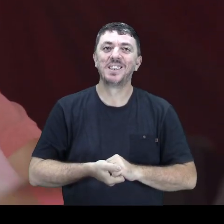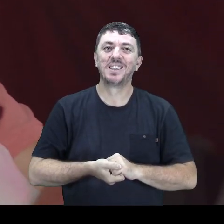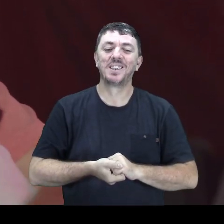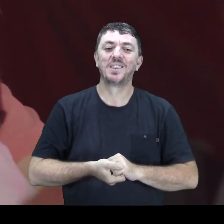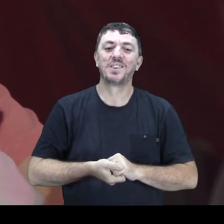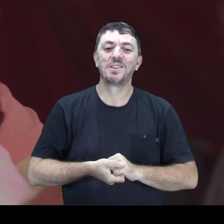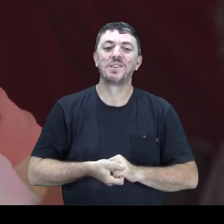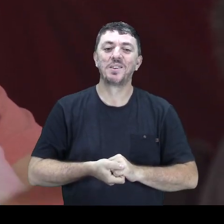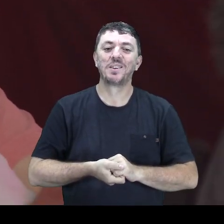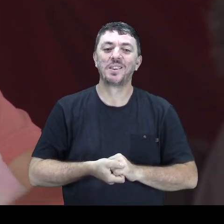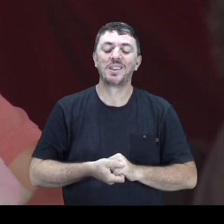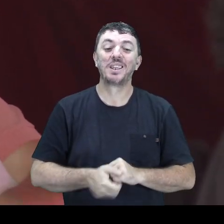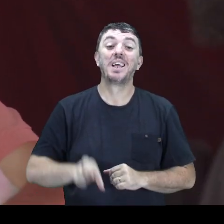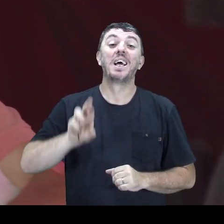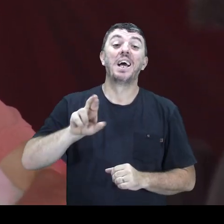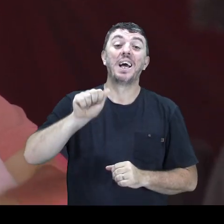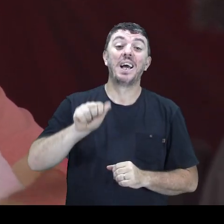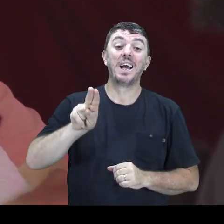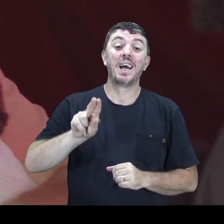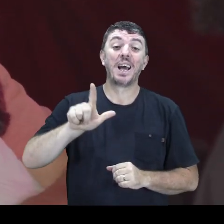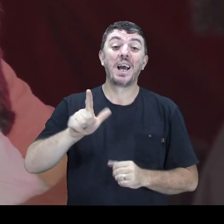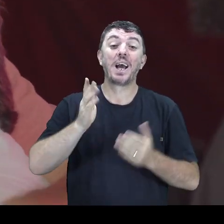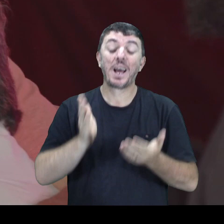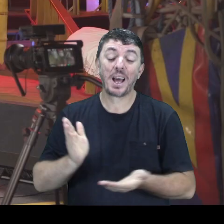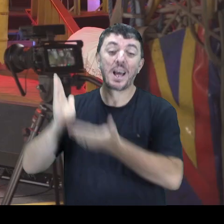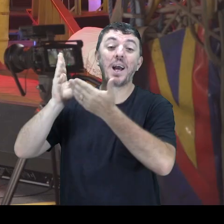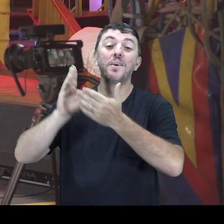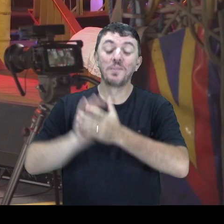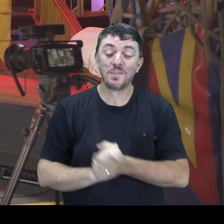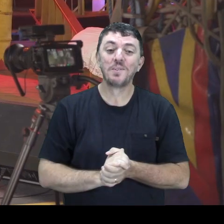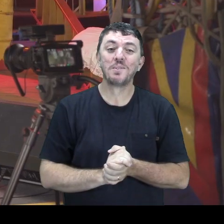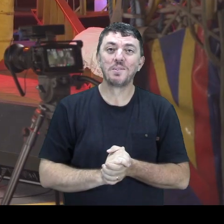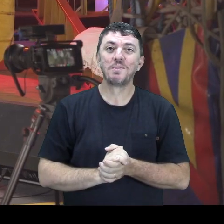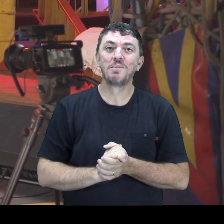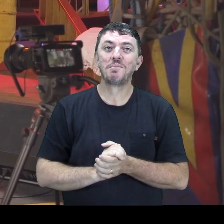Raulzão Barreto. Um dos maiores trapezistas que o país já teve.